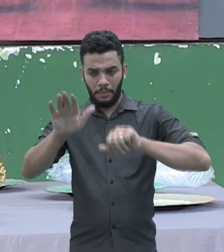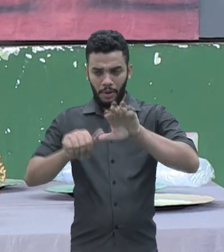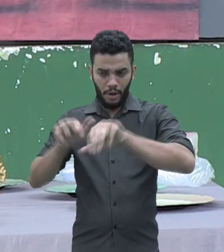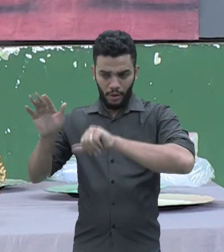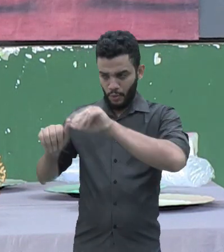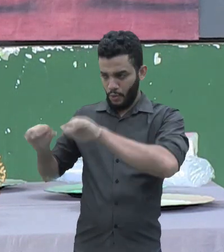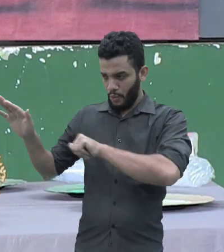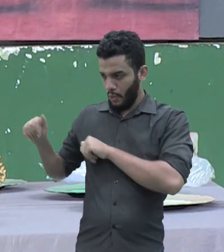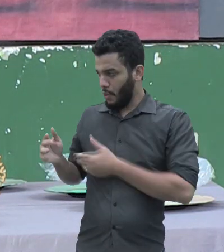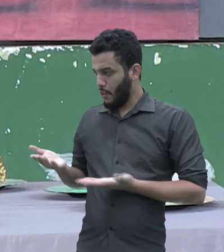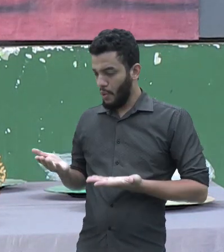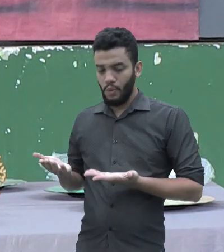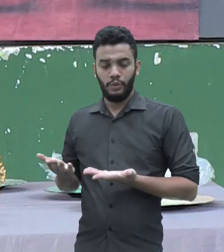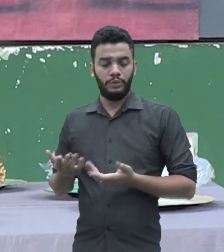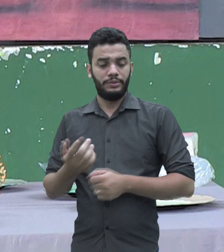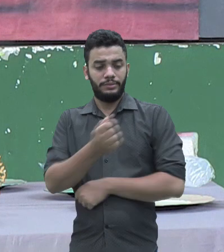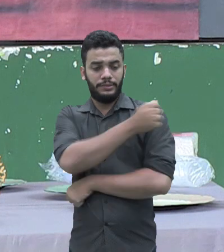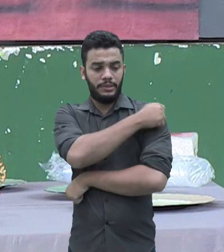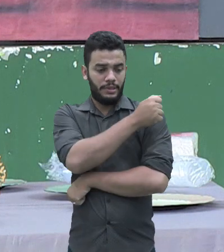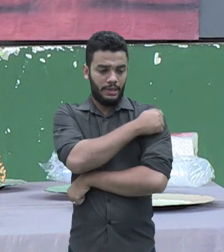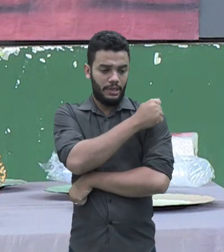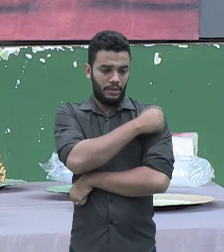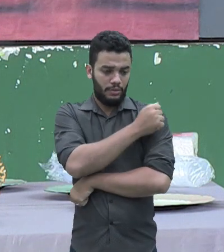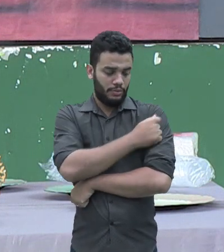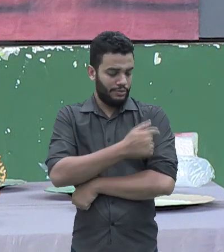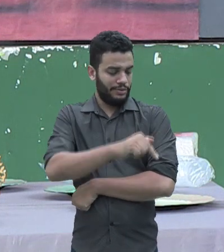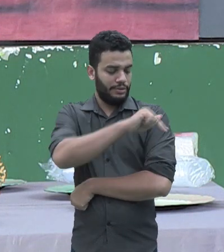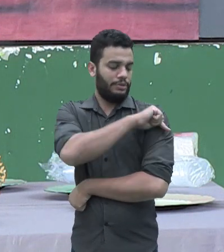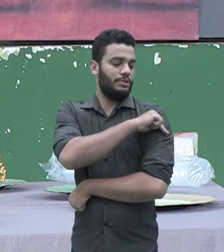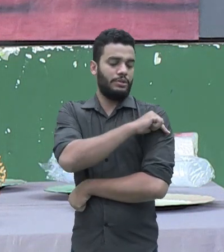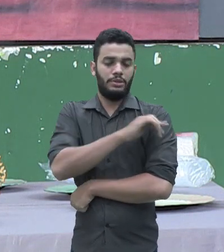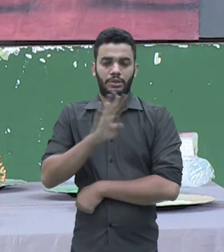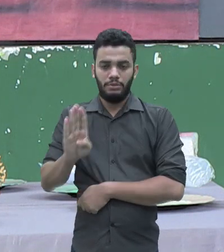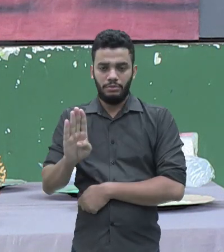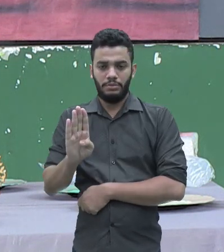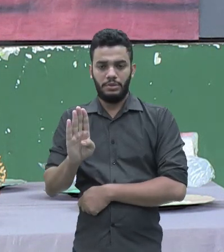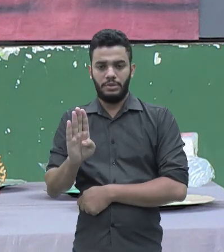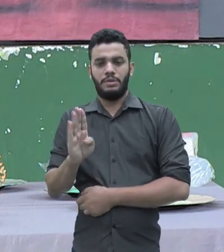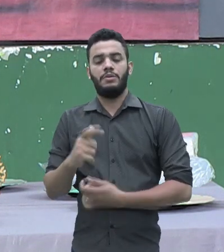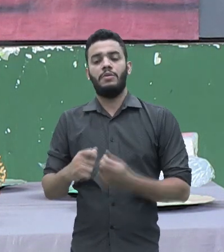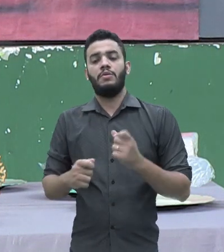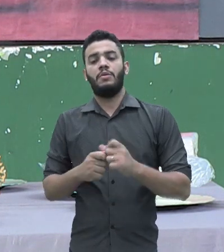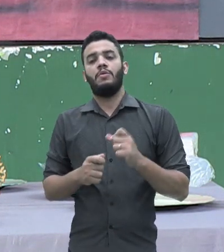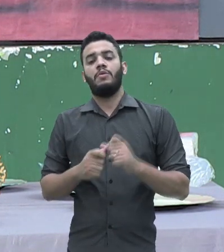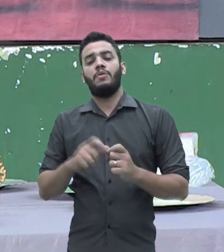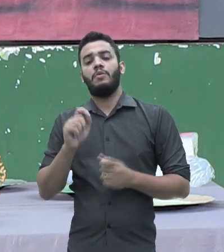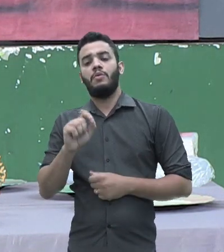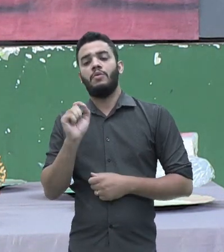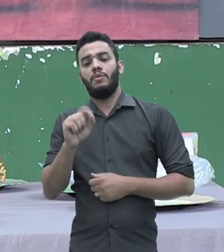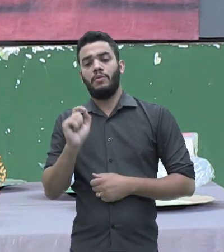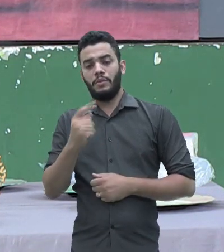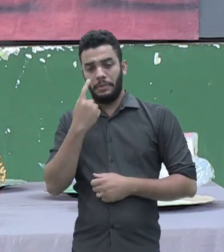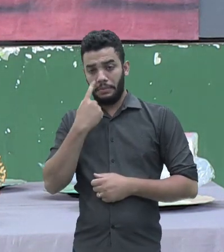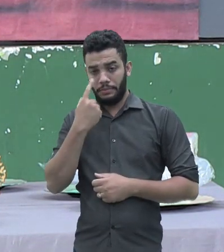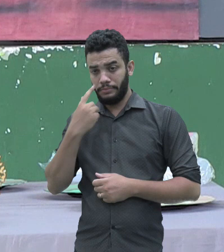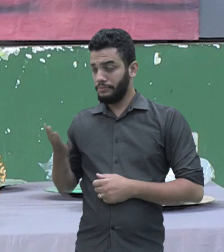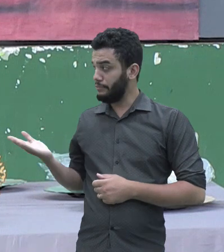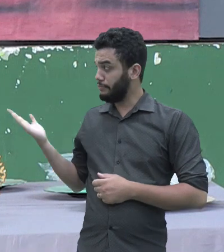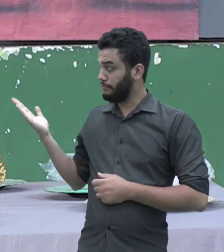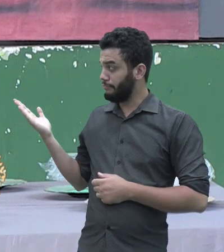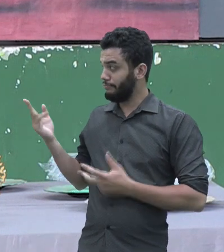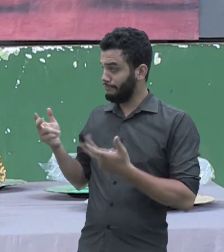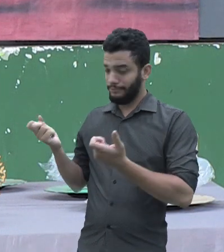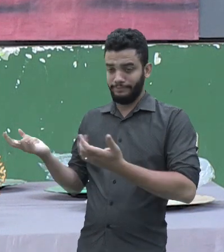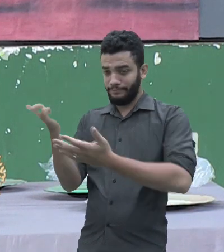do 7º B, do 8º ano, para estarmos trabalhando esse painel lindo aqui que nós fizemos. What